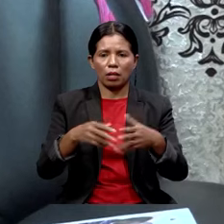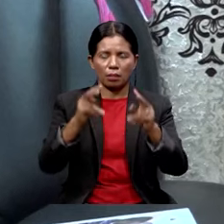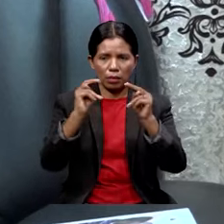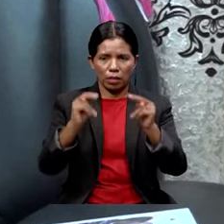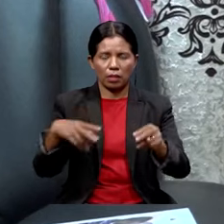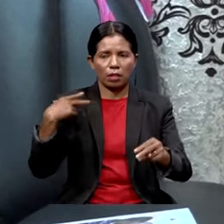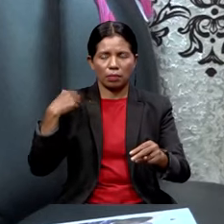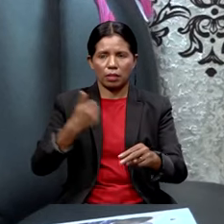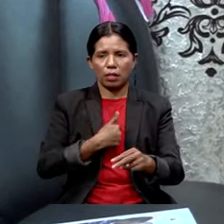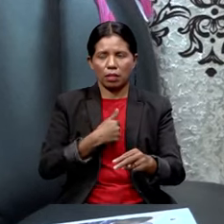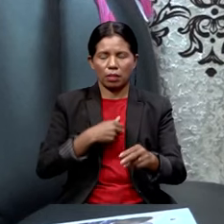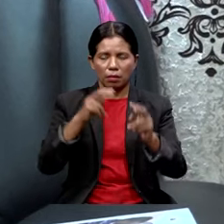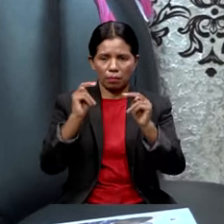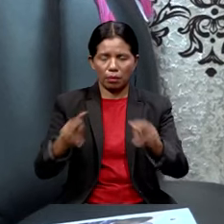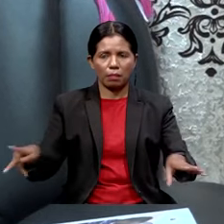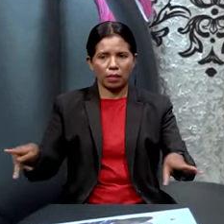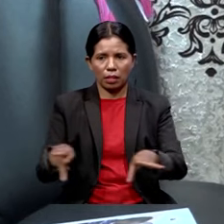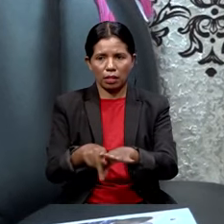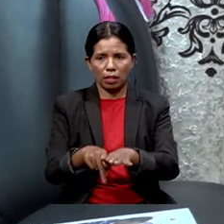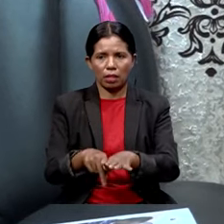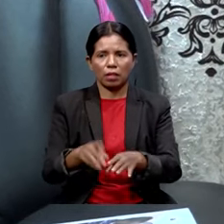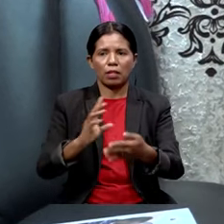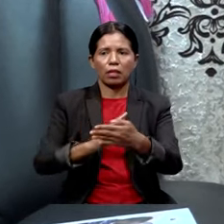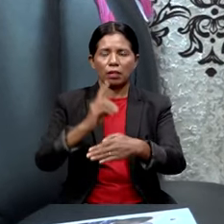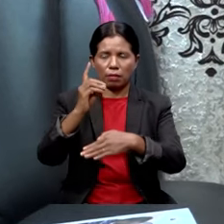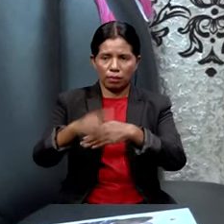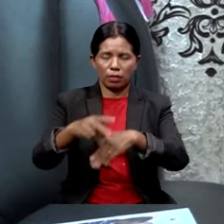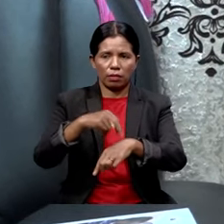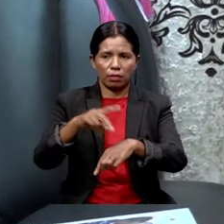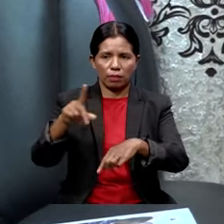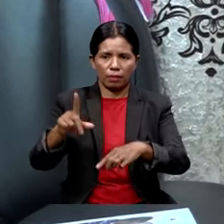hakbitan atu bele participativo iha desenvolvimento nasional.